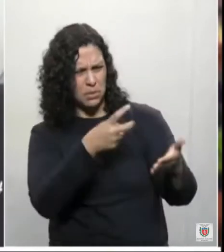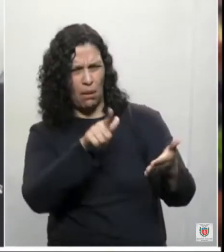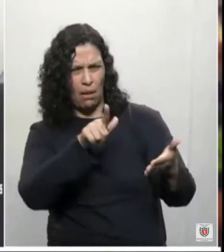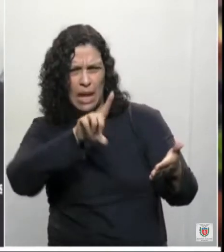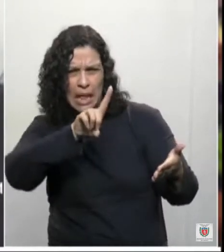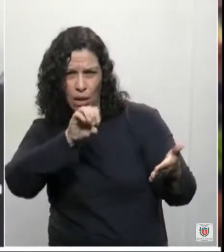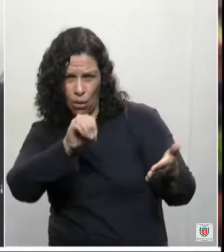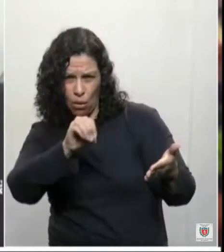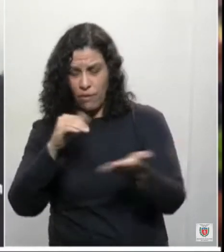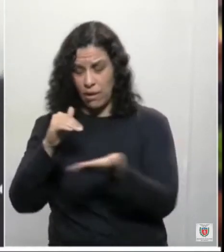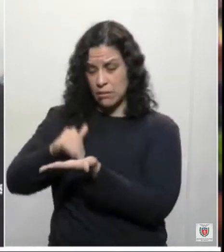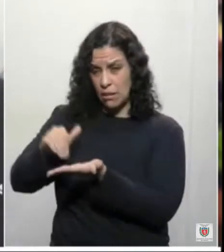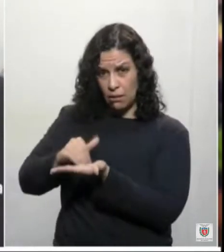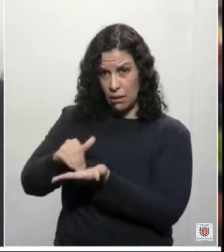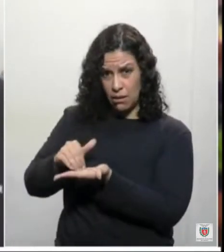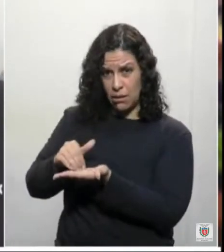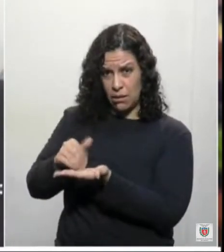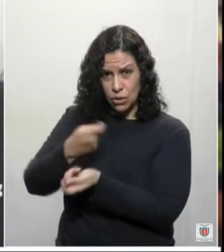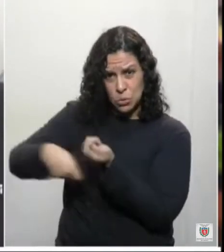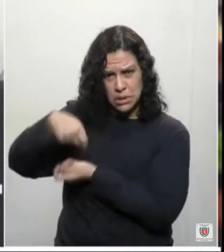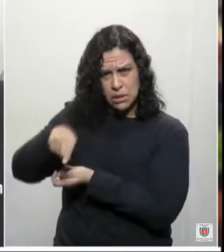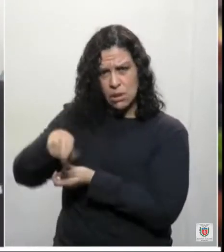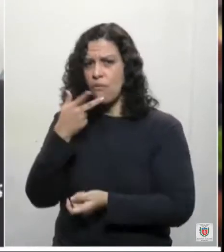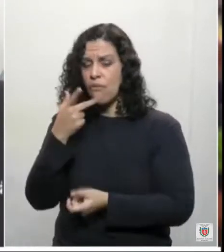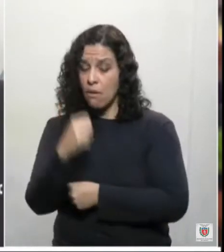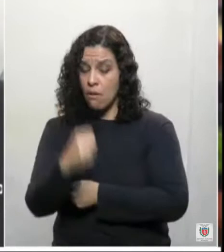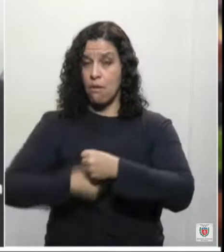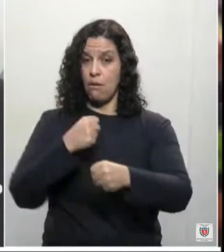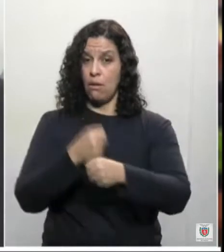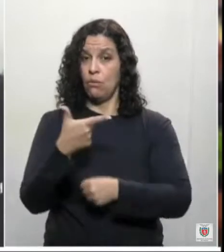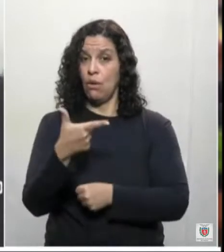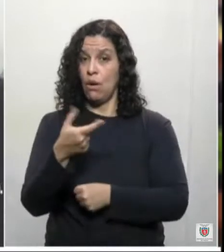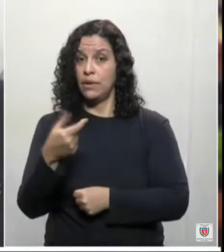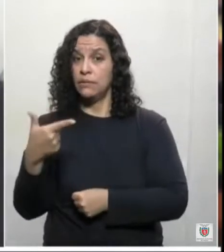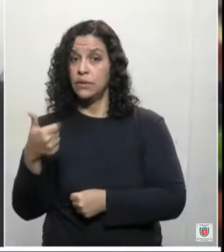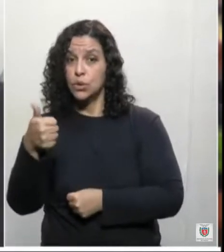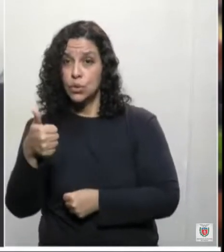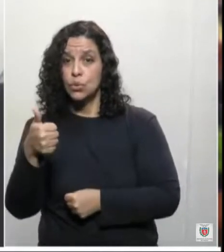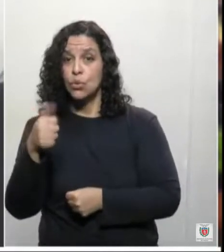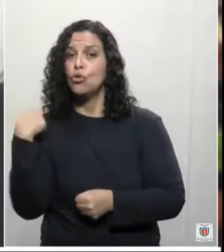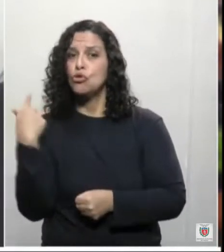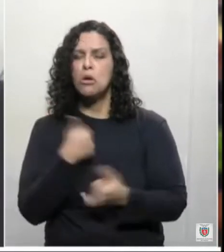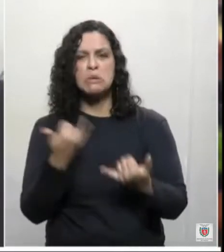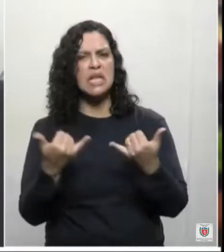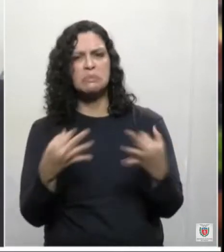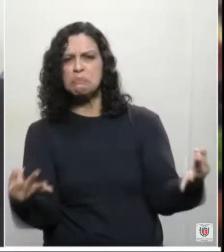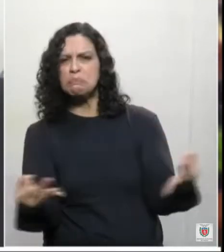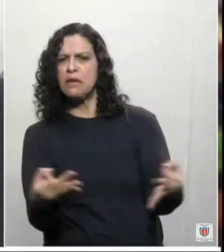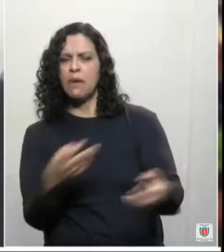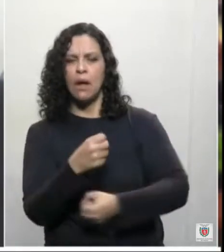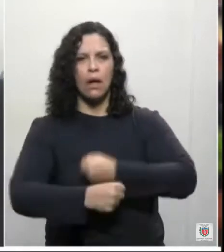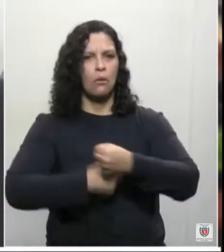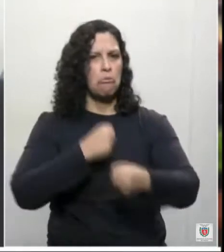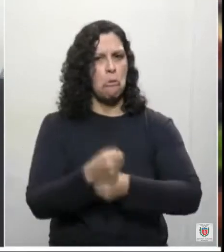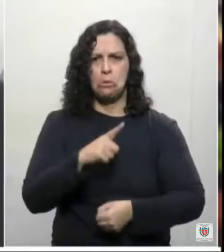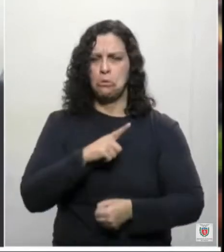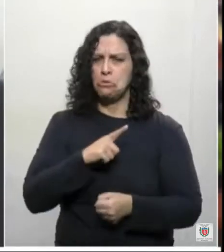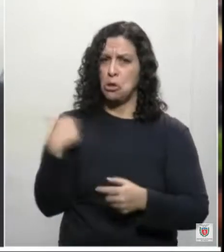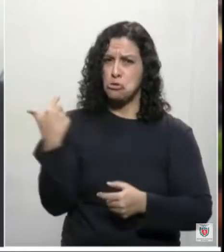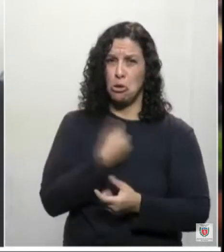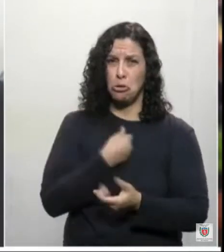segundo a vontade da Secretaria, no próximo ano estaremos vivendo uma situação paradisíaca, digamos assim, que vê para o ano 2021